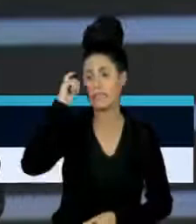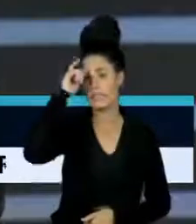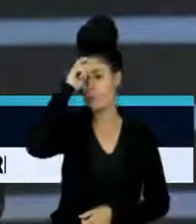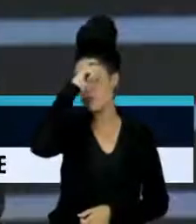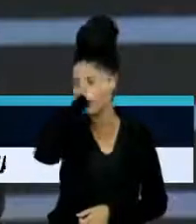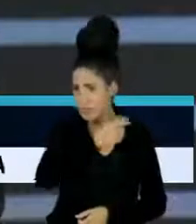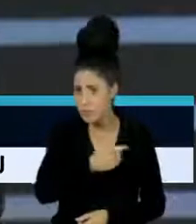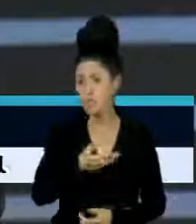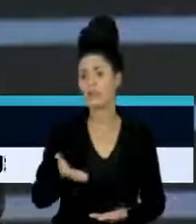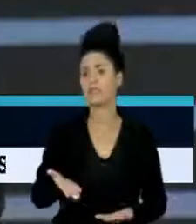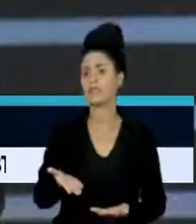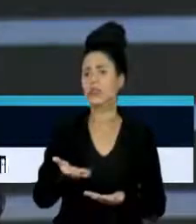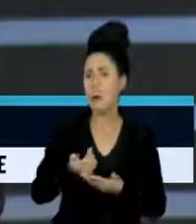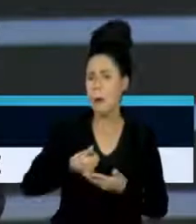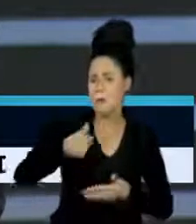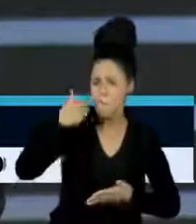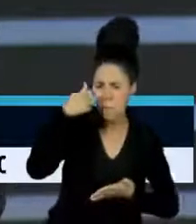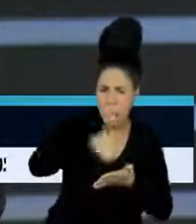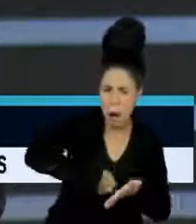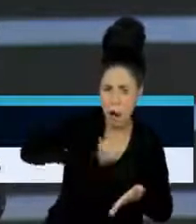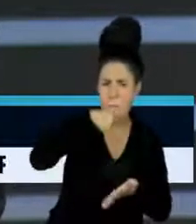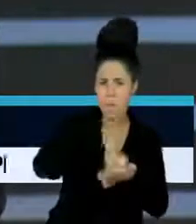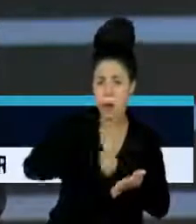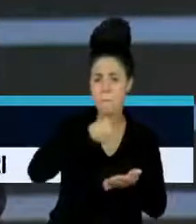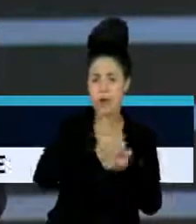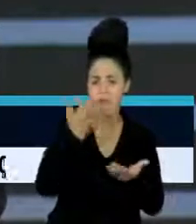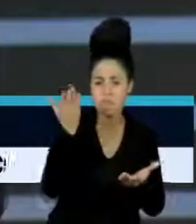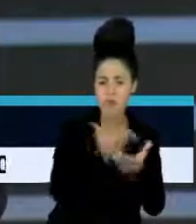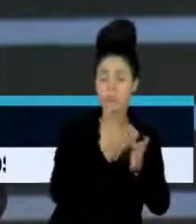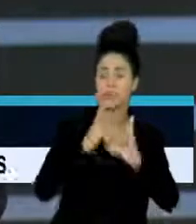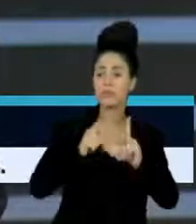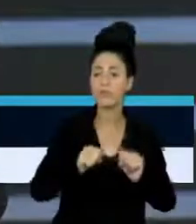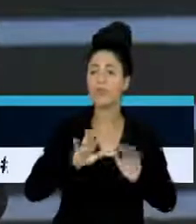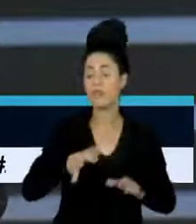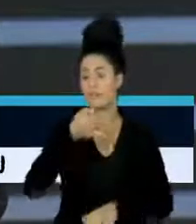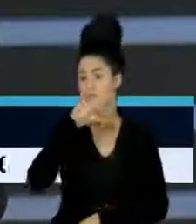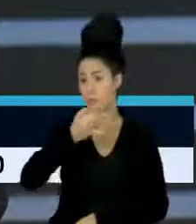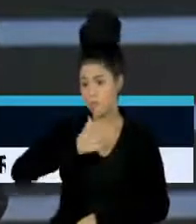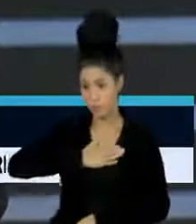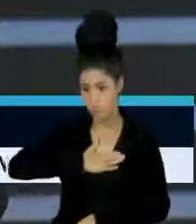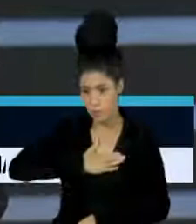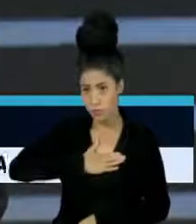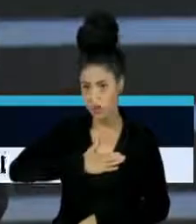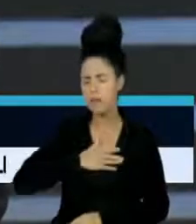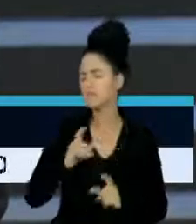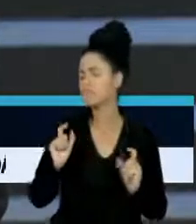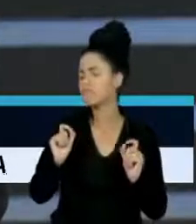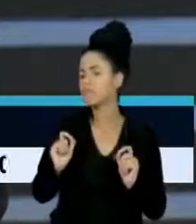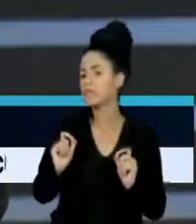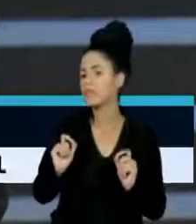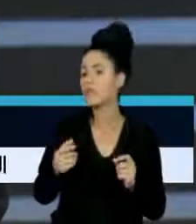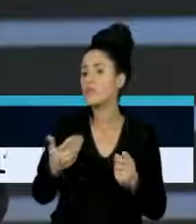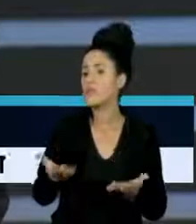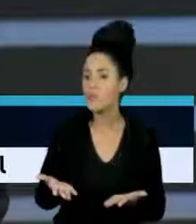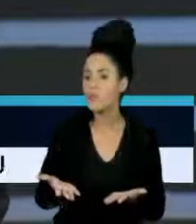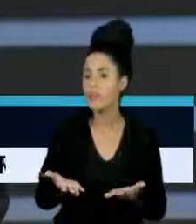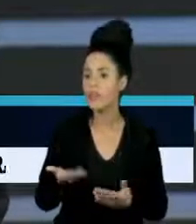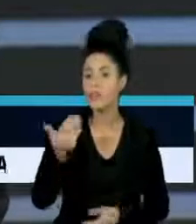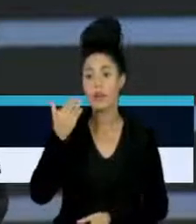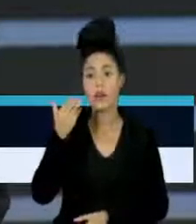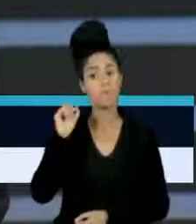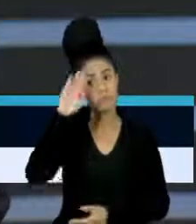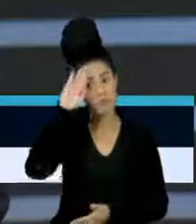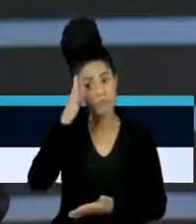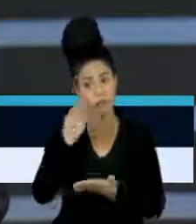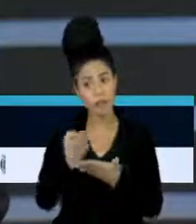combater, processar, apurar esses casos. Então, eu acho que isso o que é líquido e certo é o